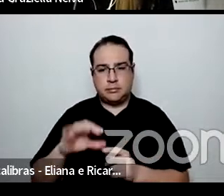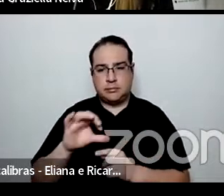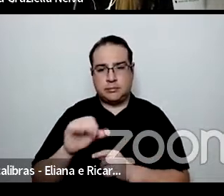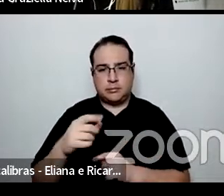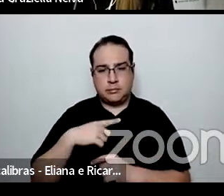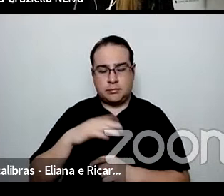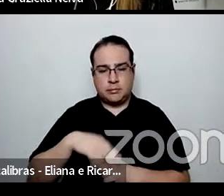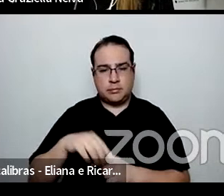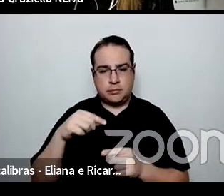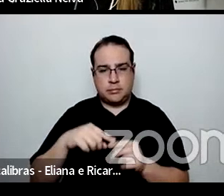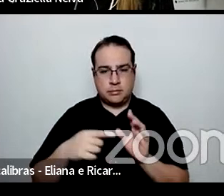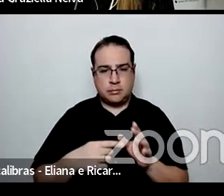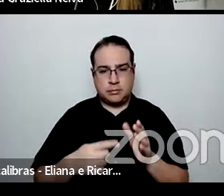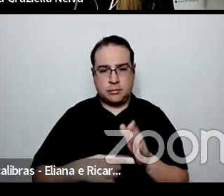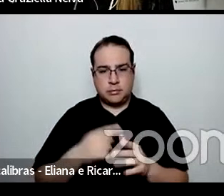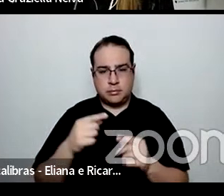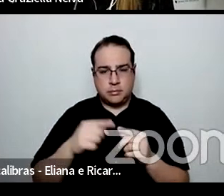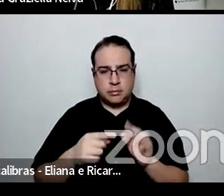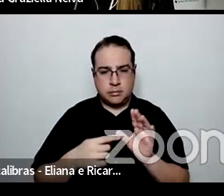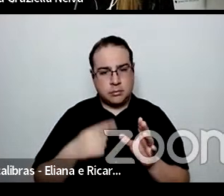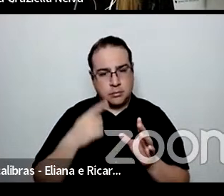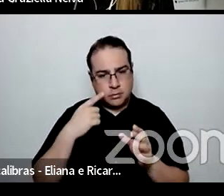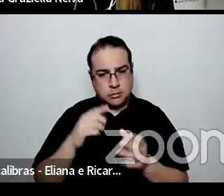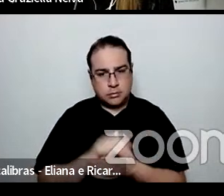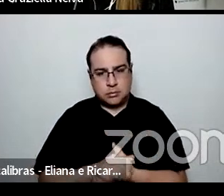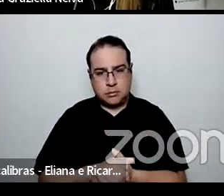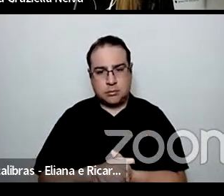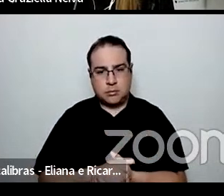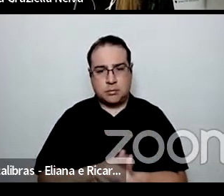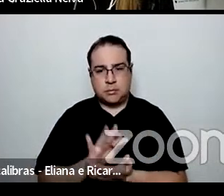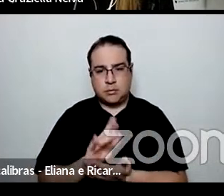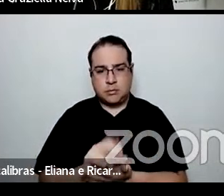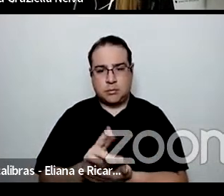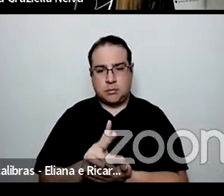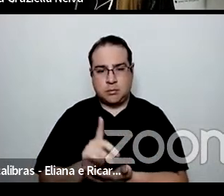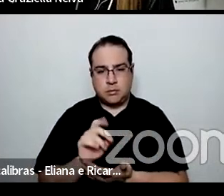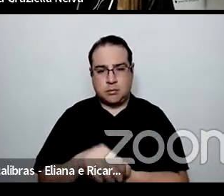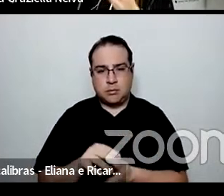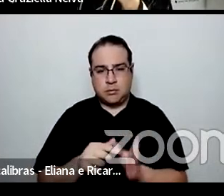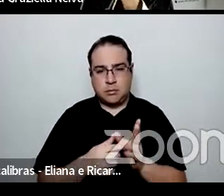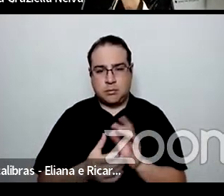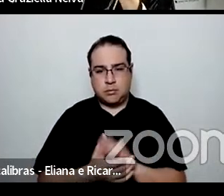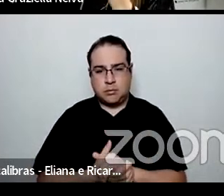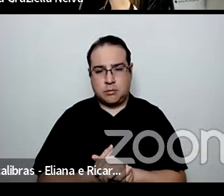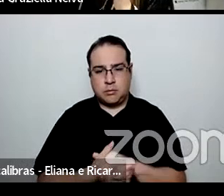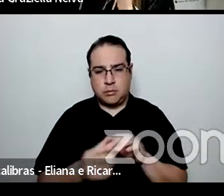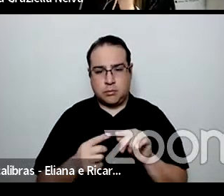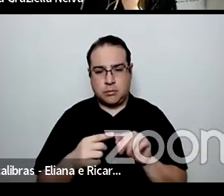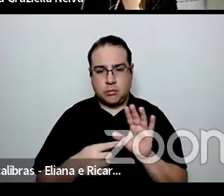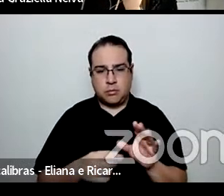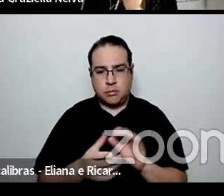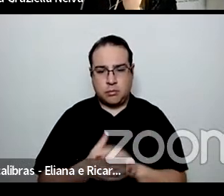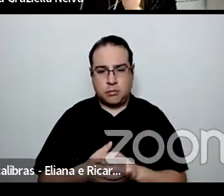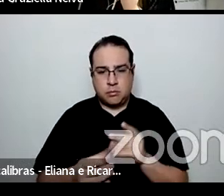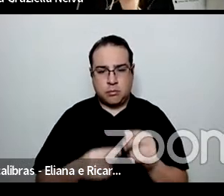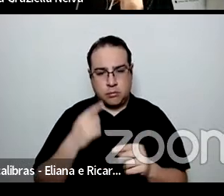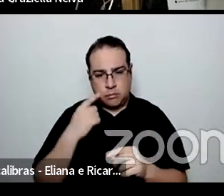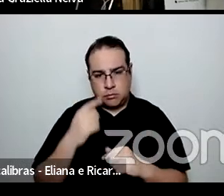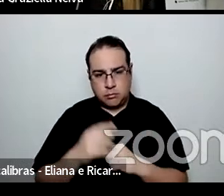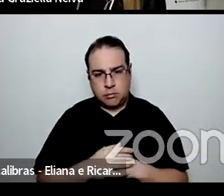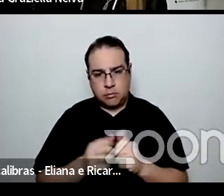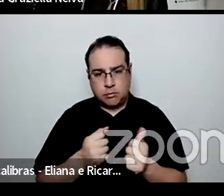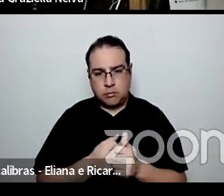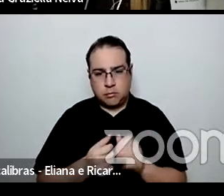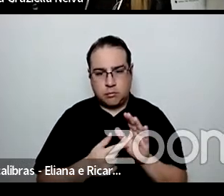93ª zona eleitoral primeiros recorridos Fábio Rondon Pereira Campos Lindalva Pereira Menezes